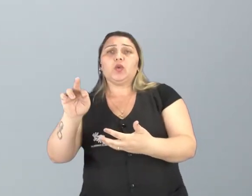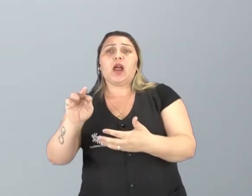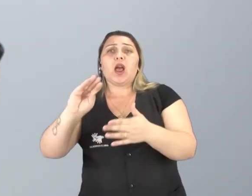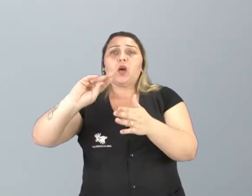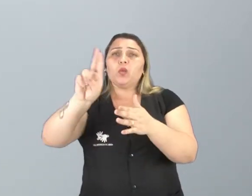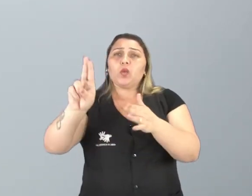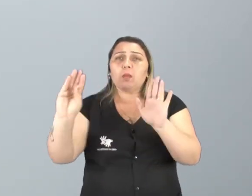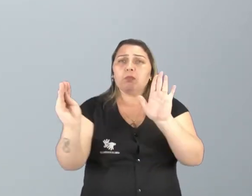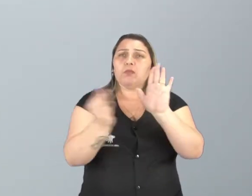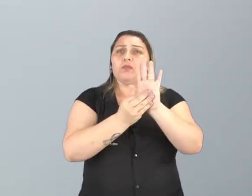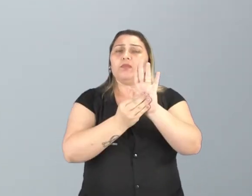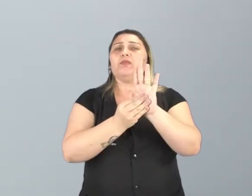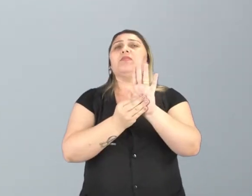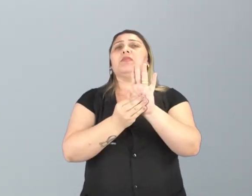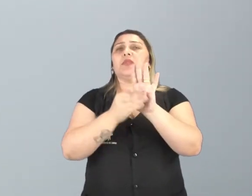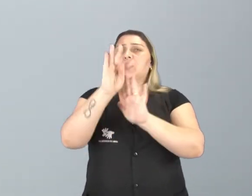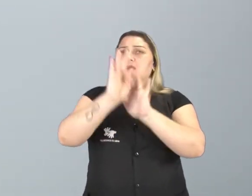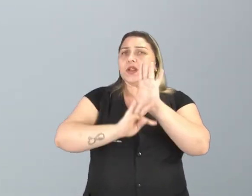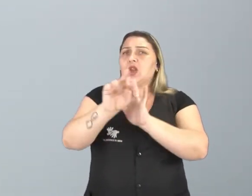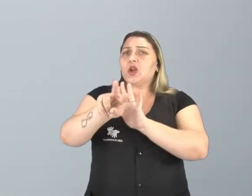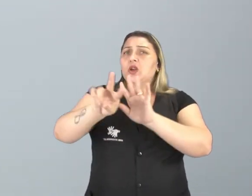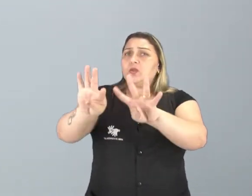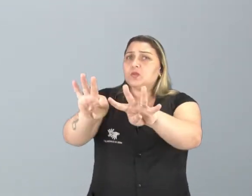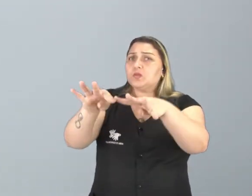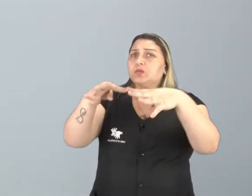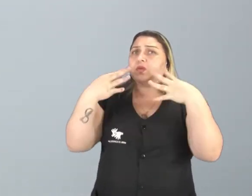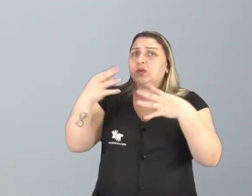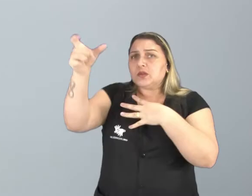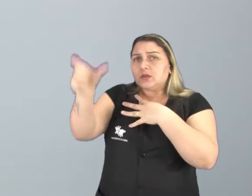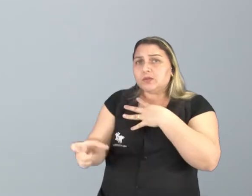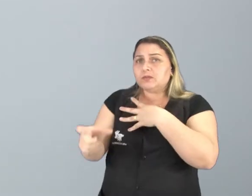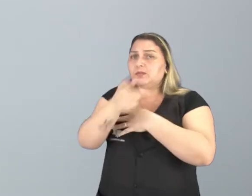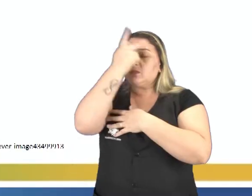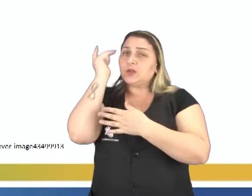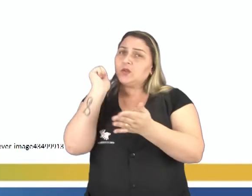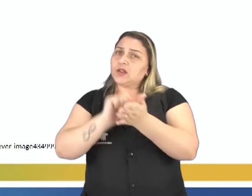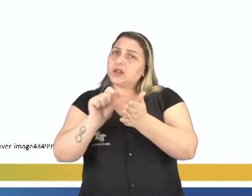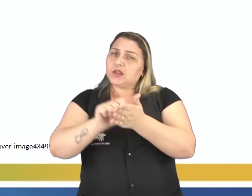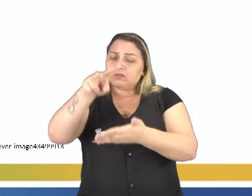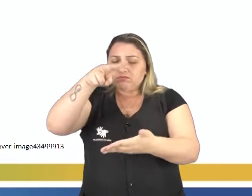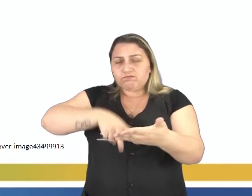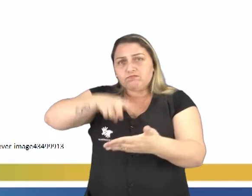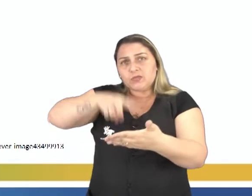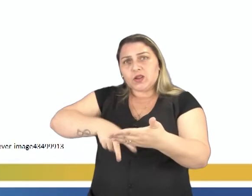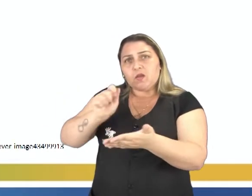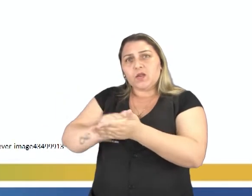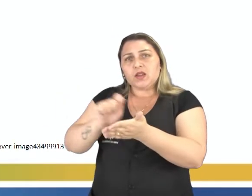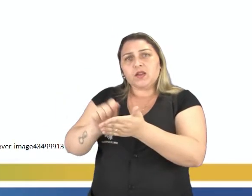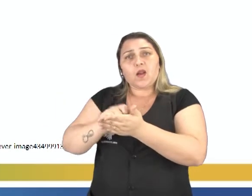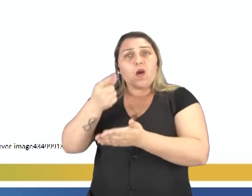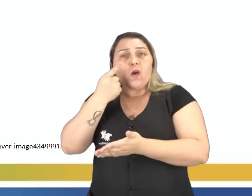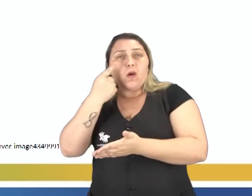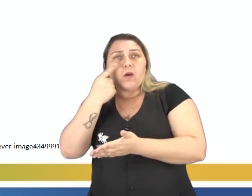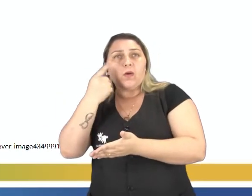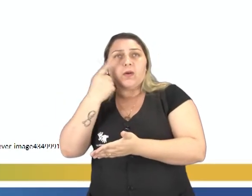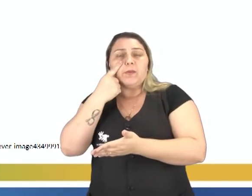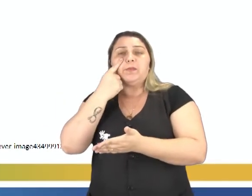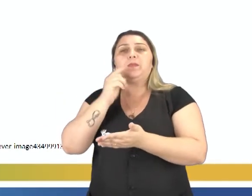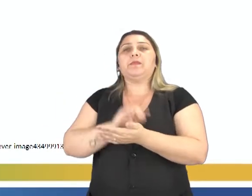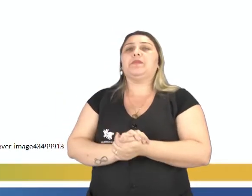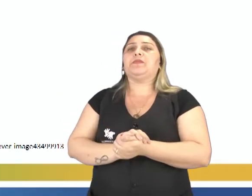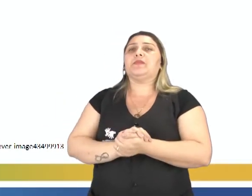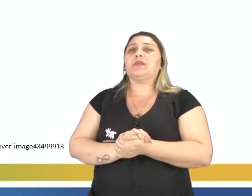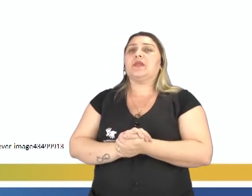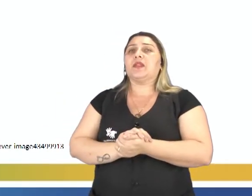com a função de chamar a atenção do leitor para o que eu vou escrever. Então, olha só, ele é o assunto sobre o qual o autor